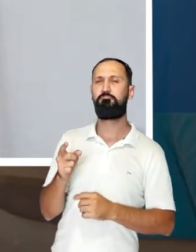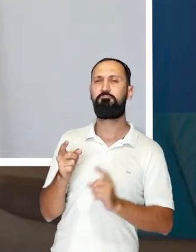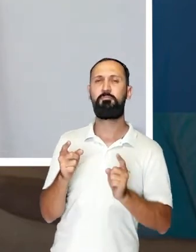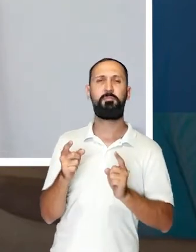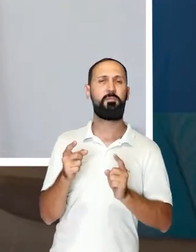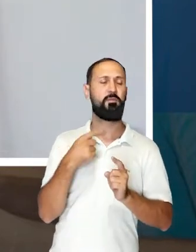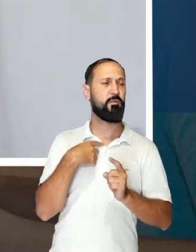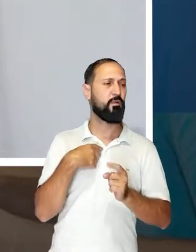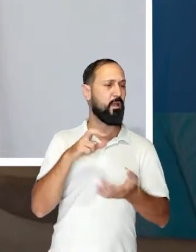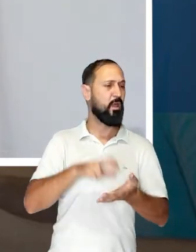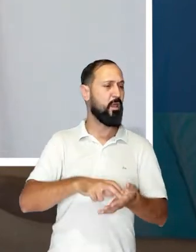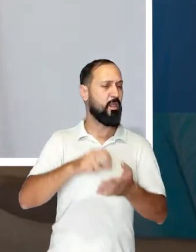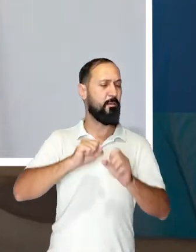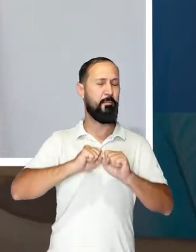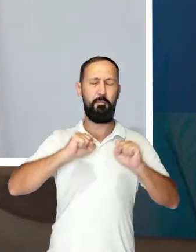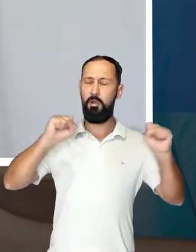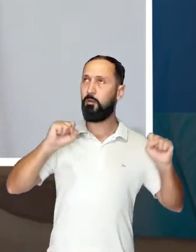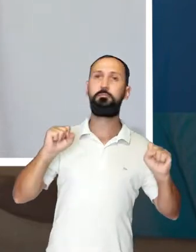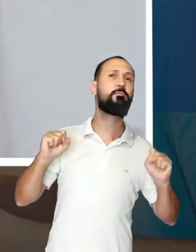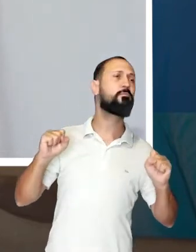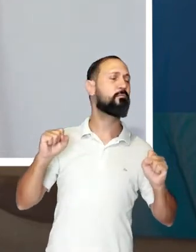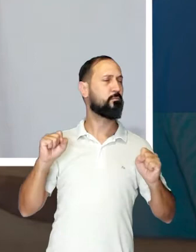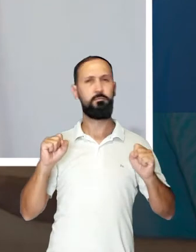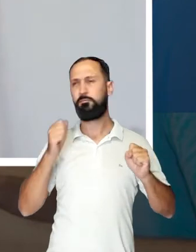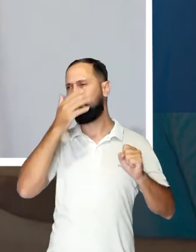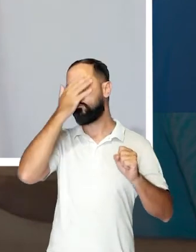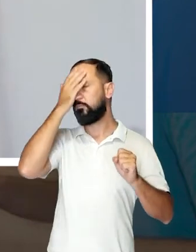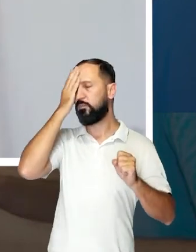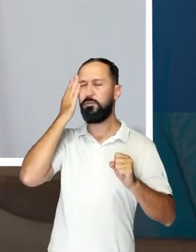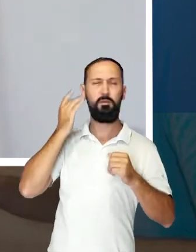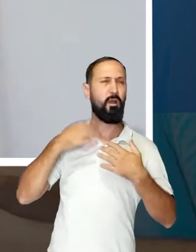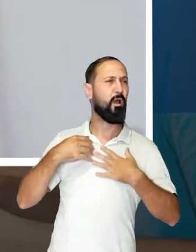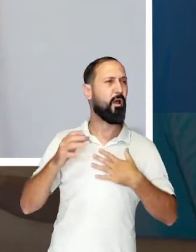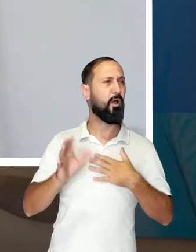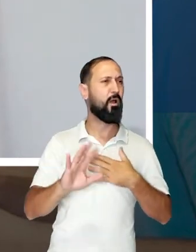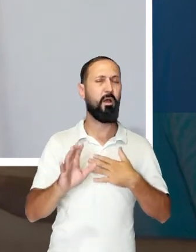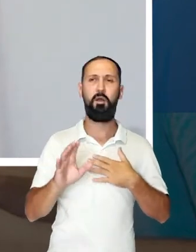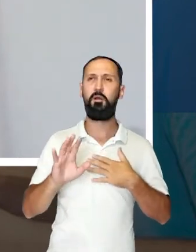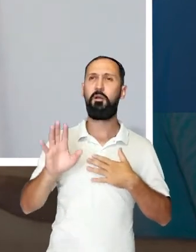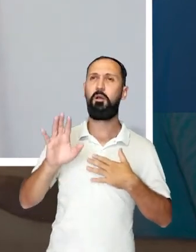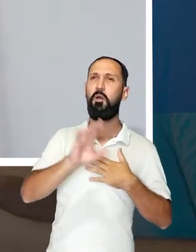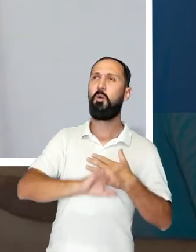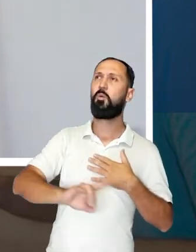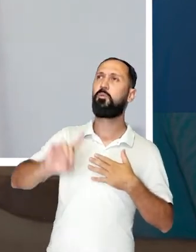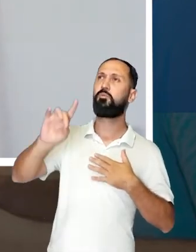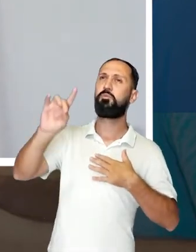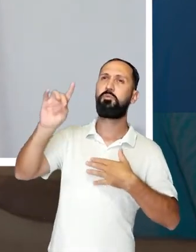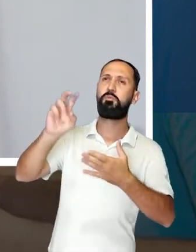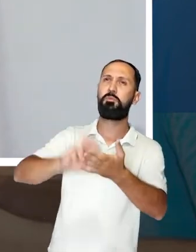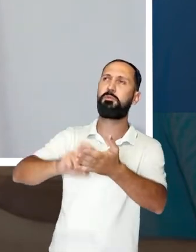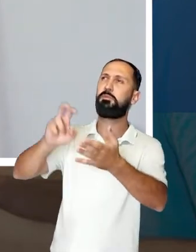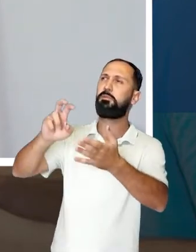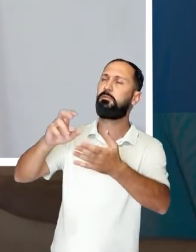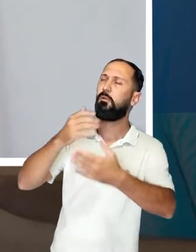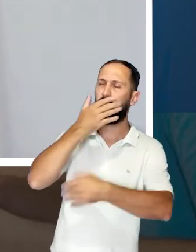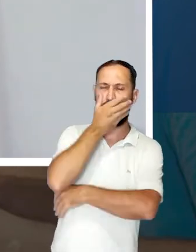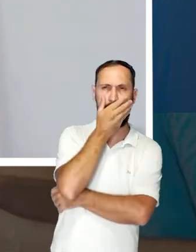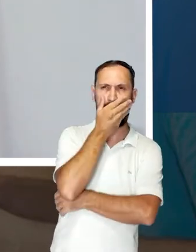Bordeaux. Acordei na manhã seguinte, quando Almoaden já terminava a saudação ao deus do